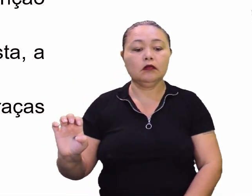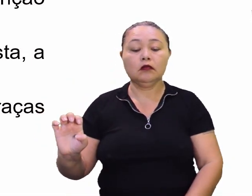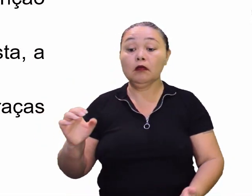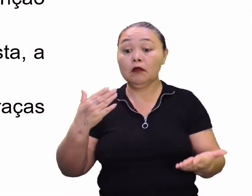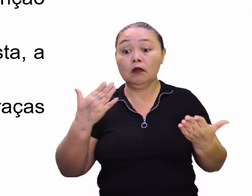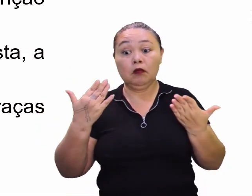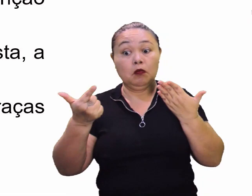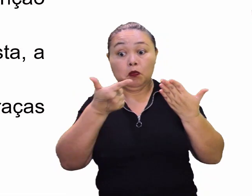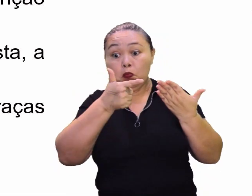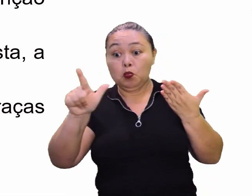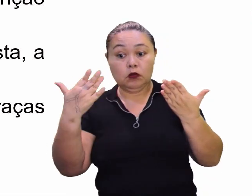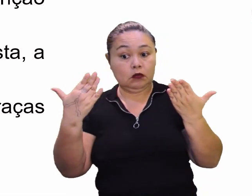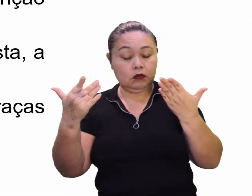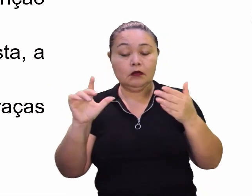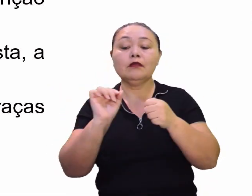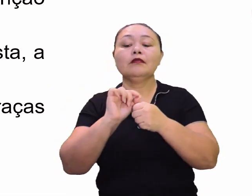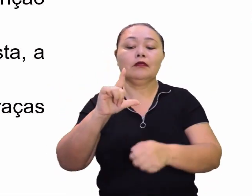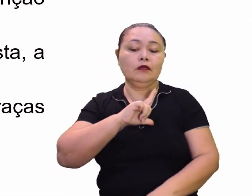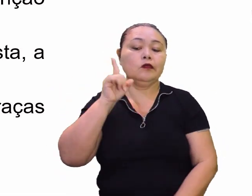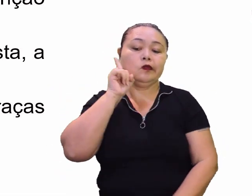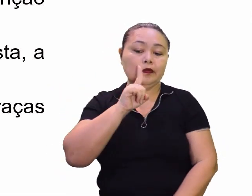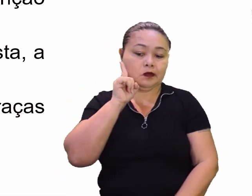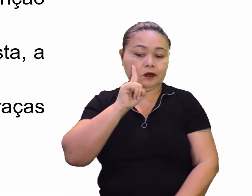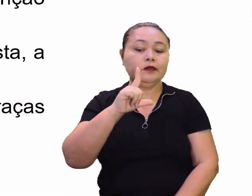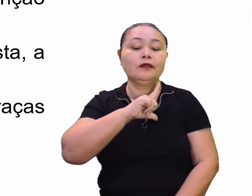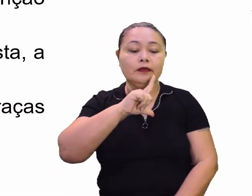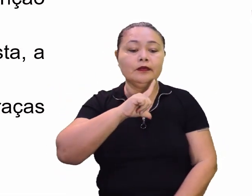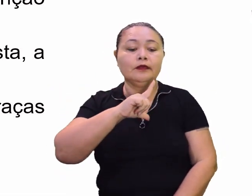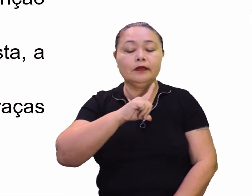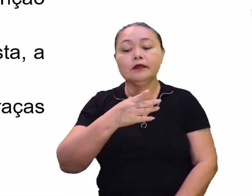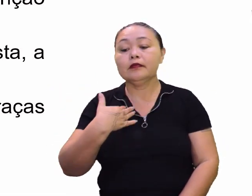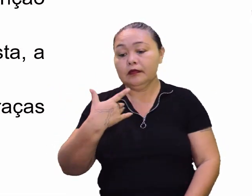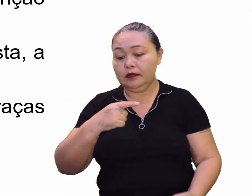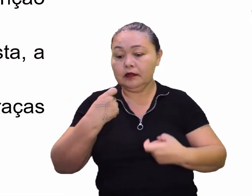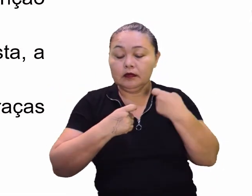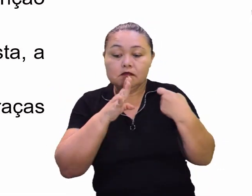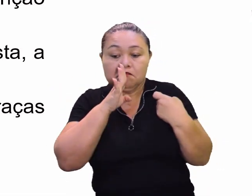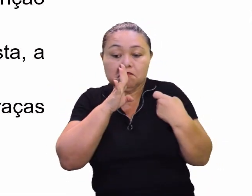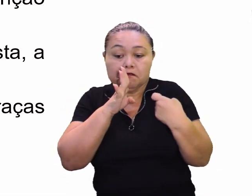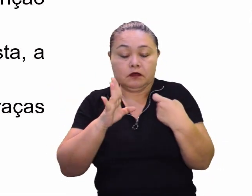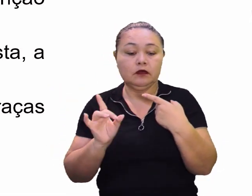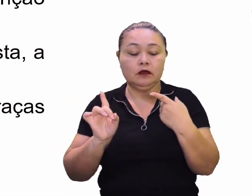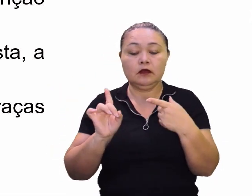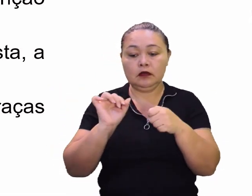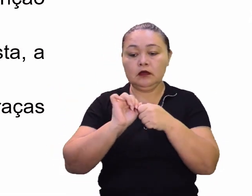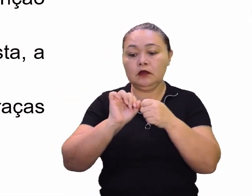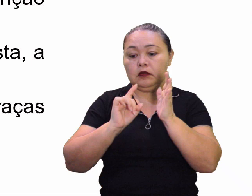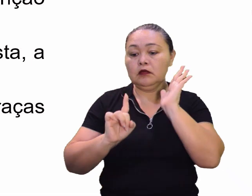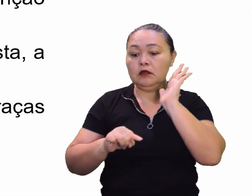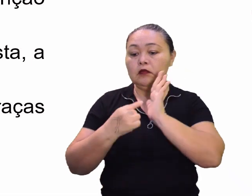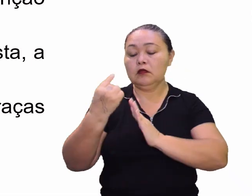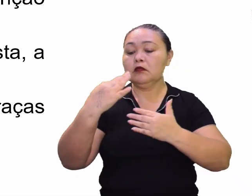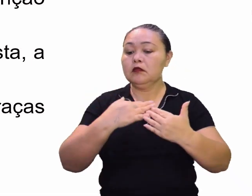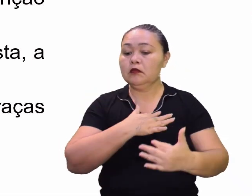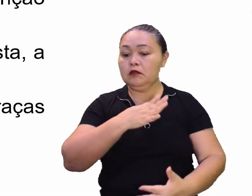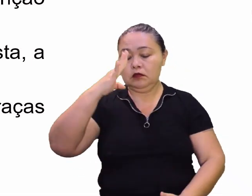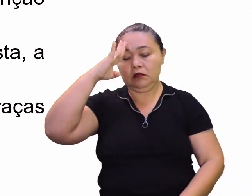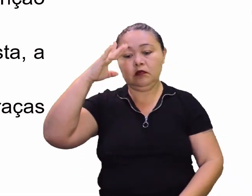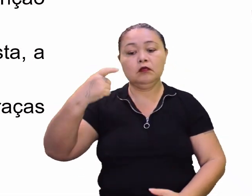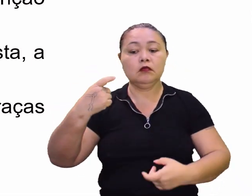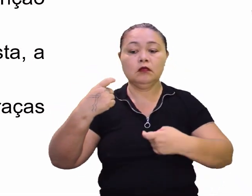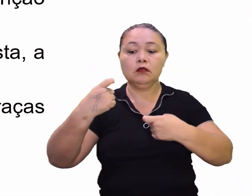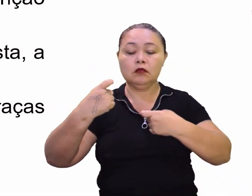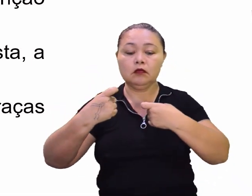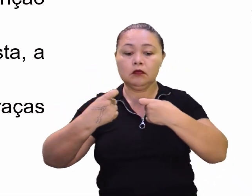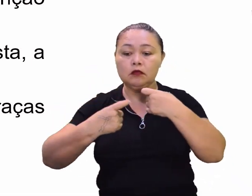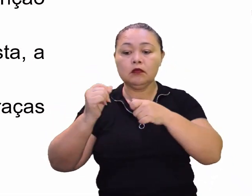Incomparável, né? Não, a gente Tem sabe. os Estados Unidos. Exato, e depois Então da Guerra Fria, né, a gente sabe que a grande potência bélica e militar. Beleza, então